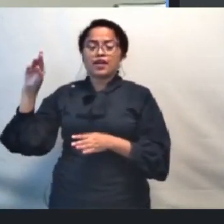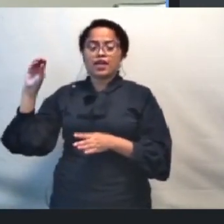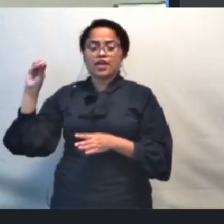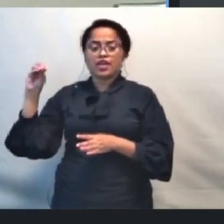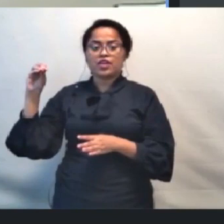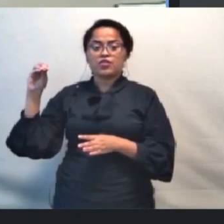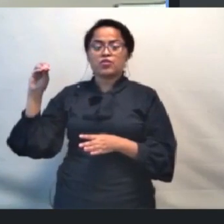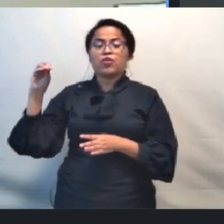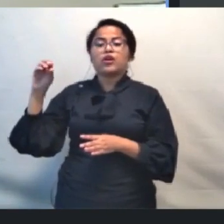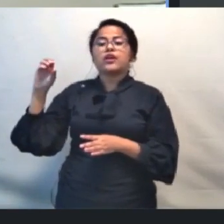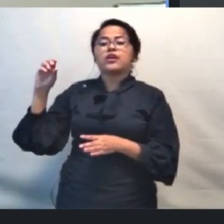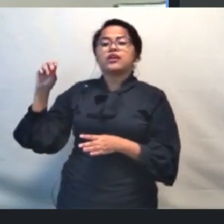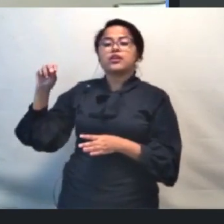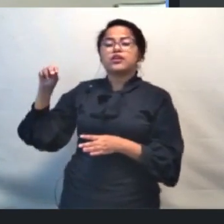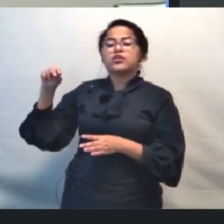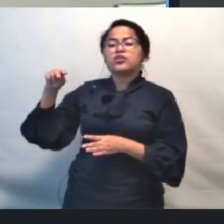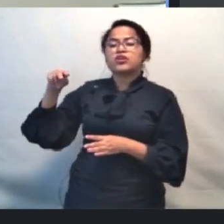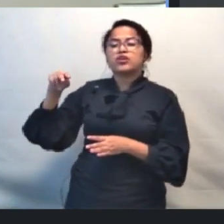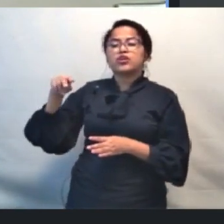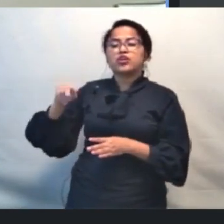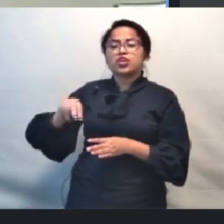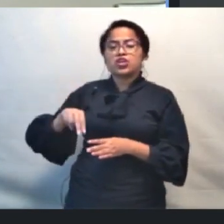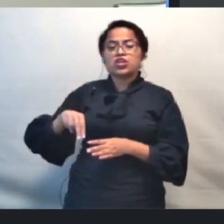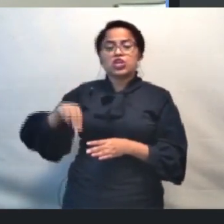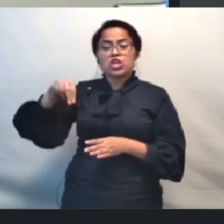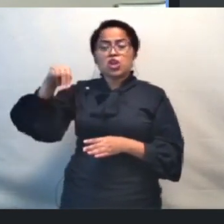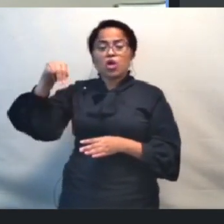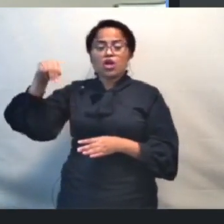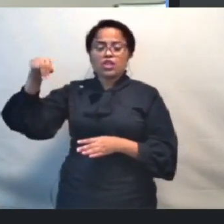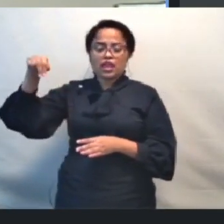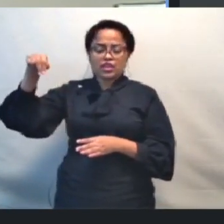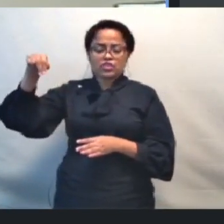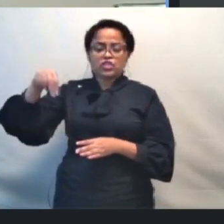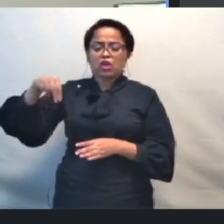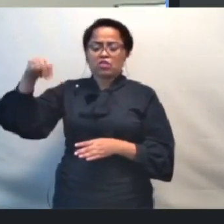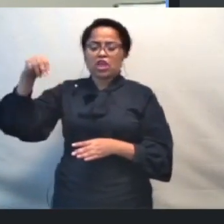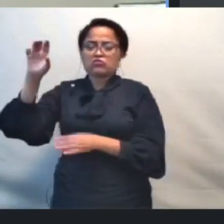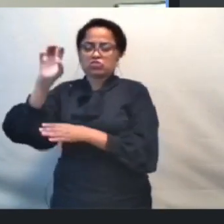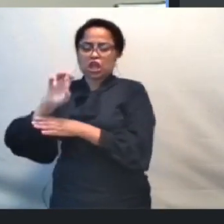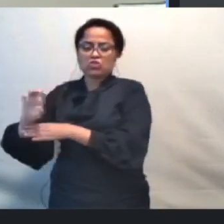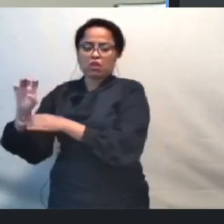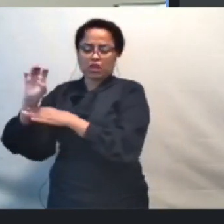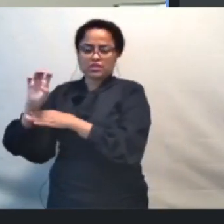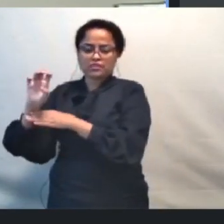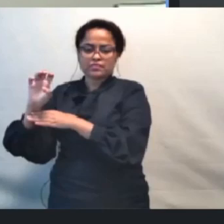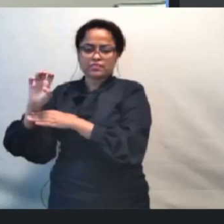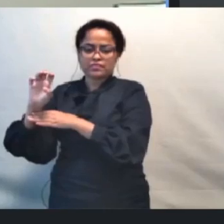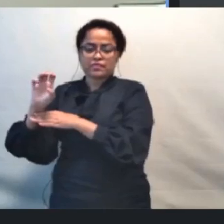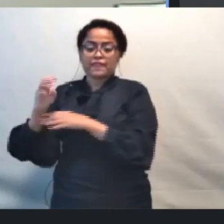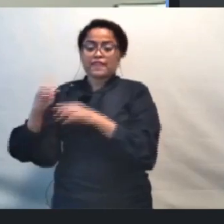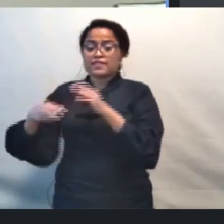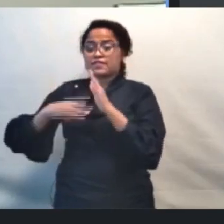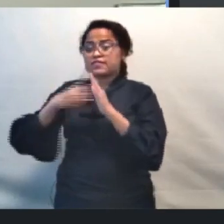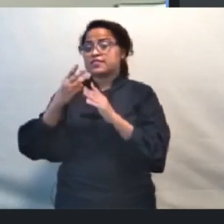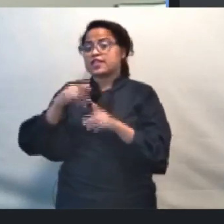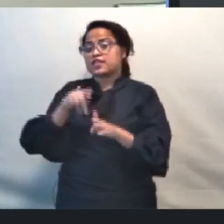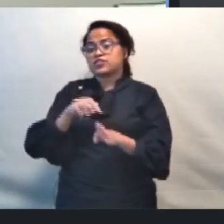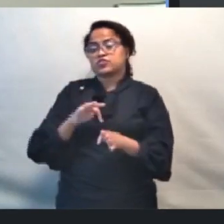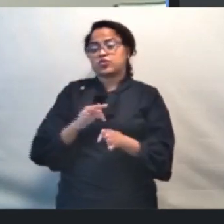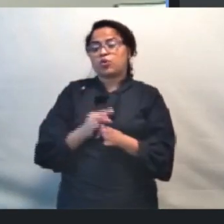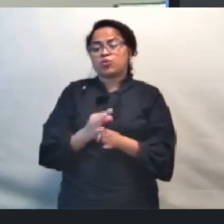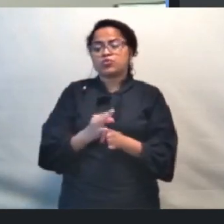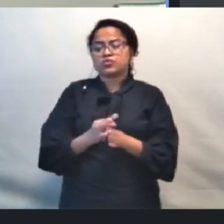esse policiamento já em tempo integral nesses três conselhos. E a partir da semana que vem, a gente termina